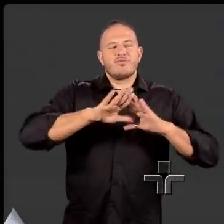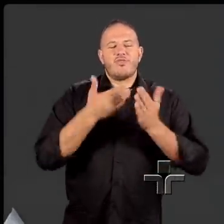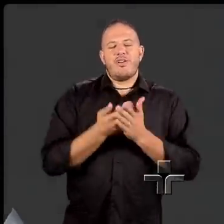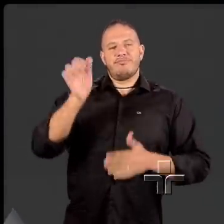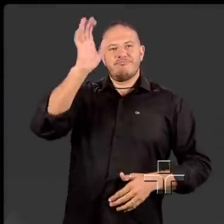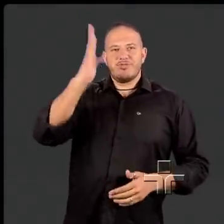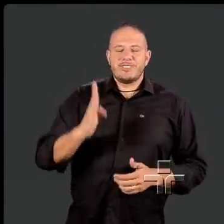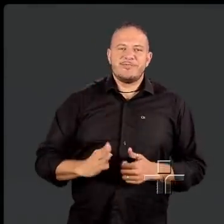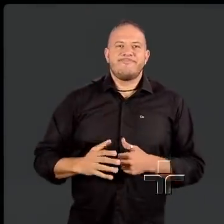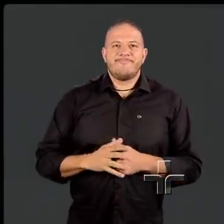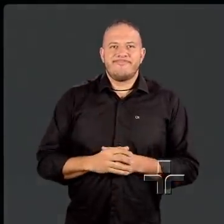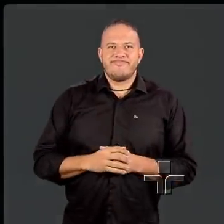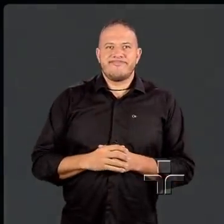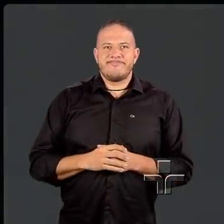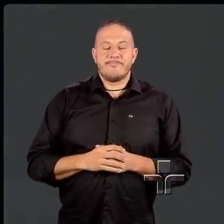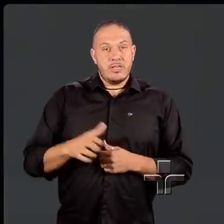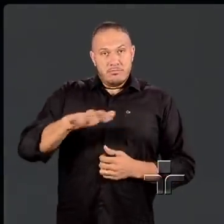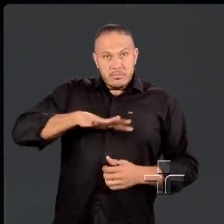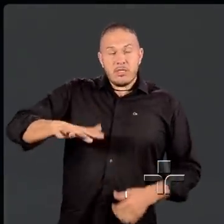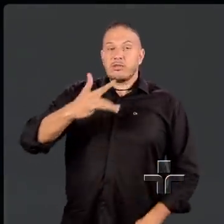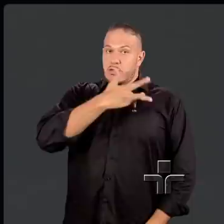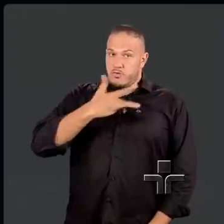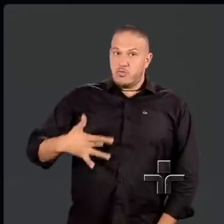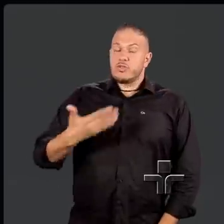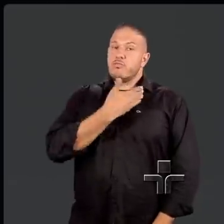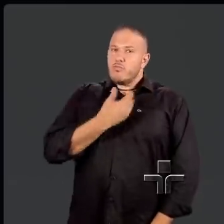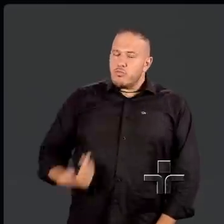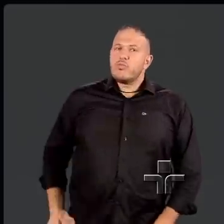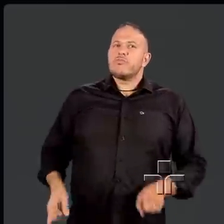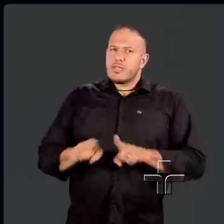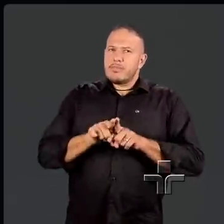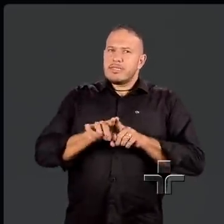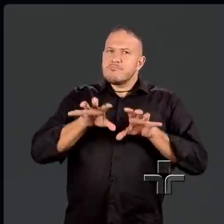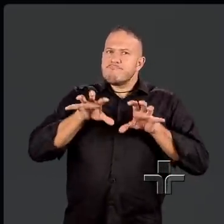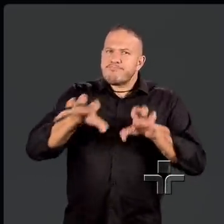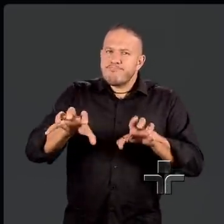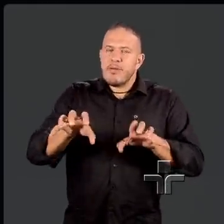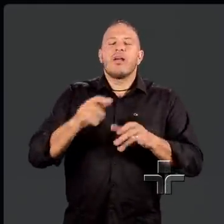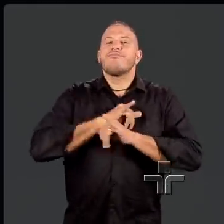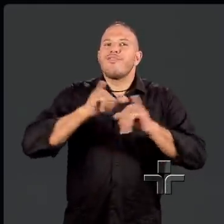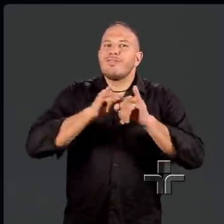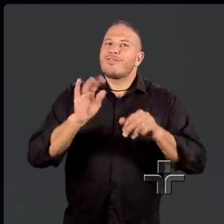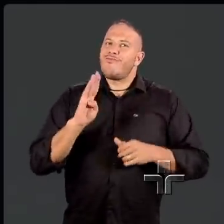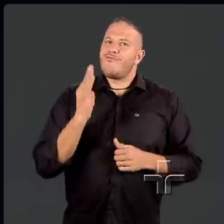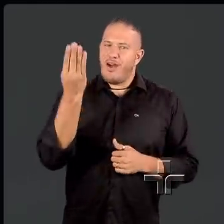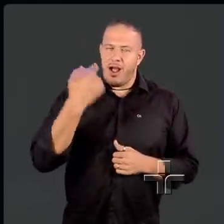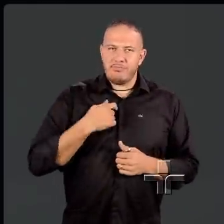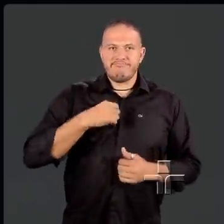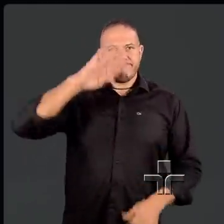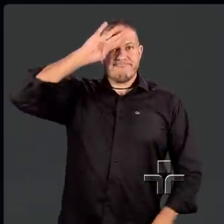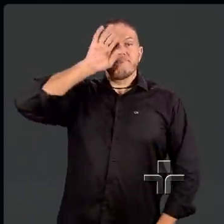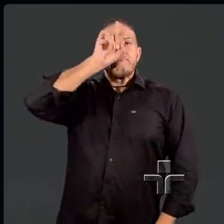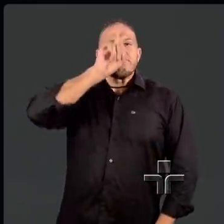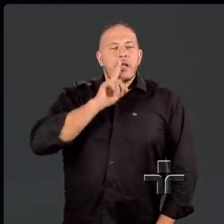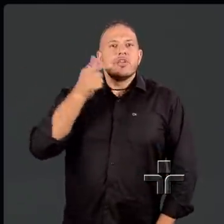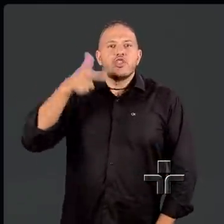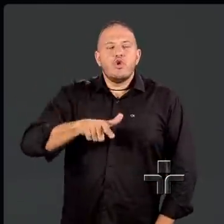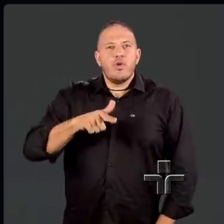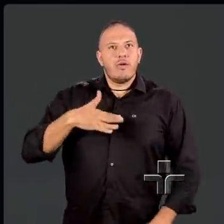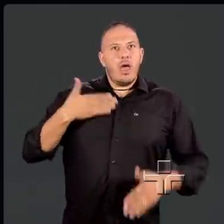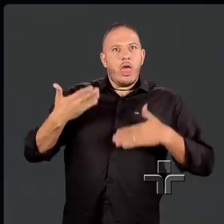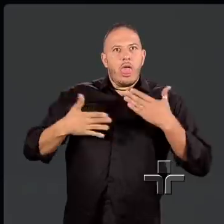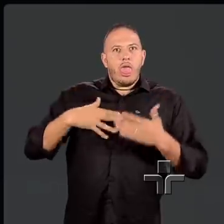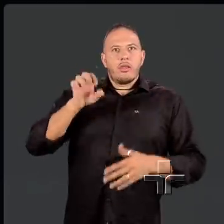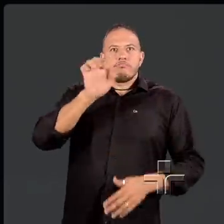país. A saúde pública também foi infectada pelas fake news. A febre amarela voltou a assustar os